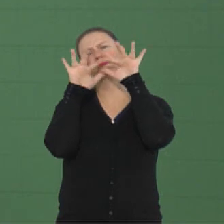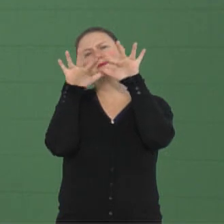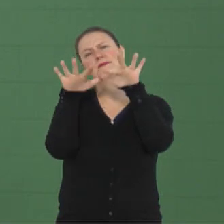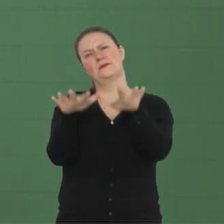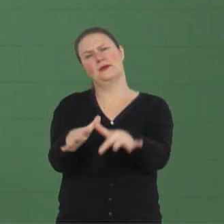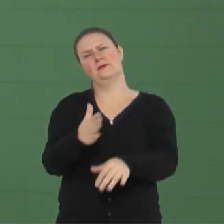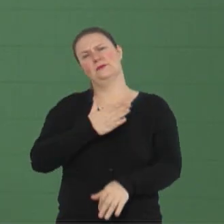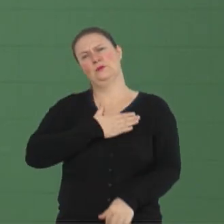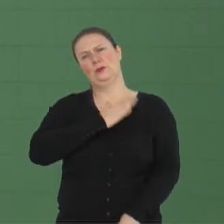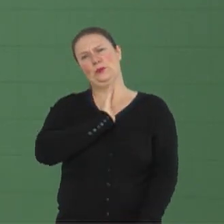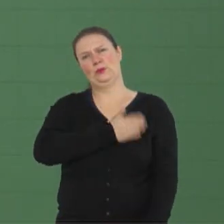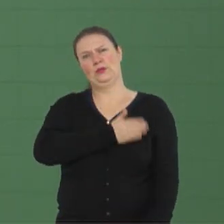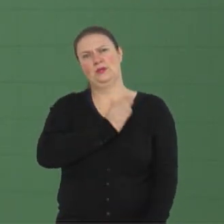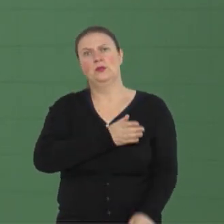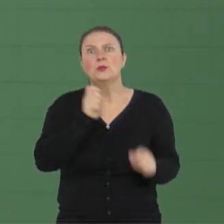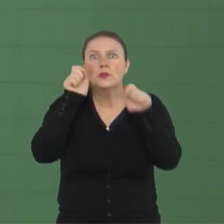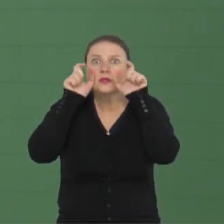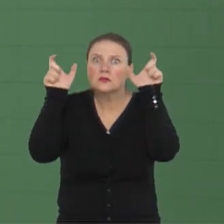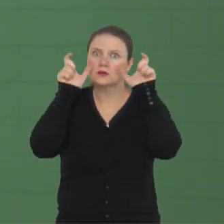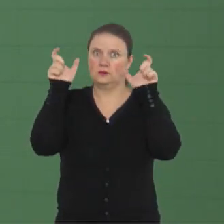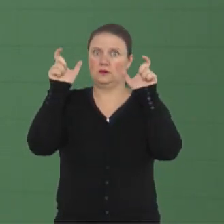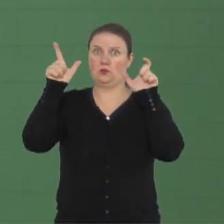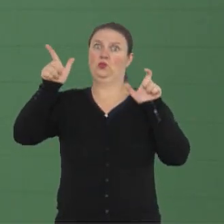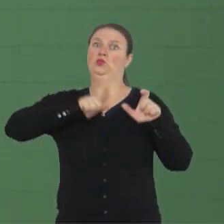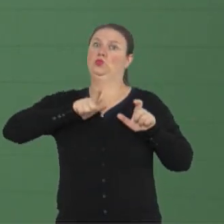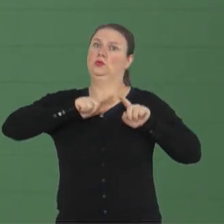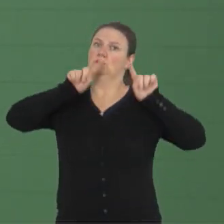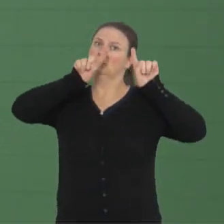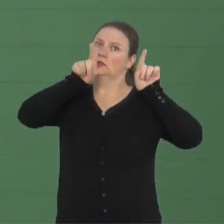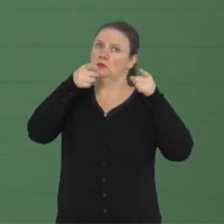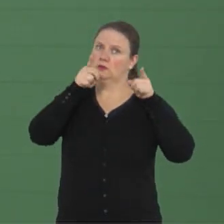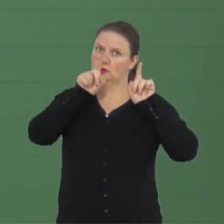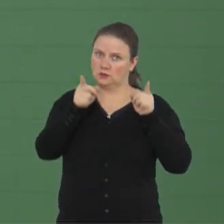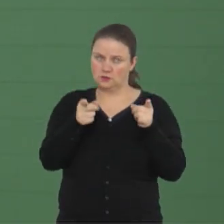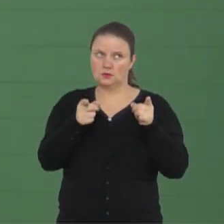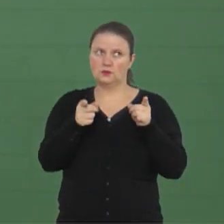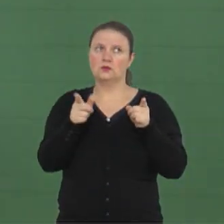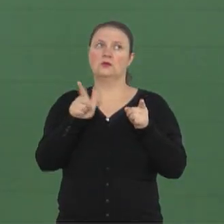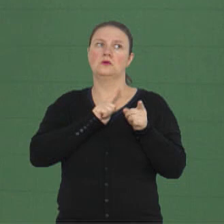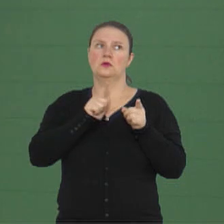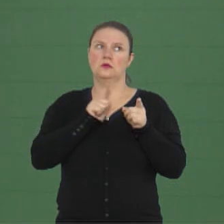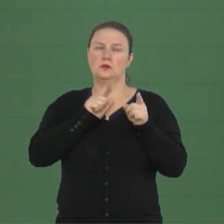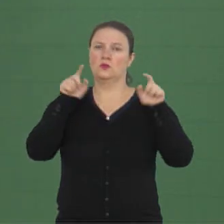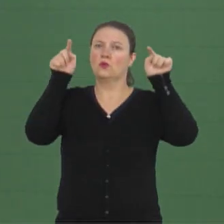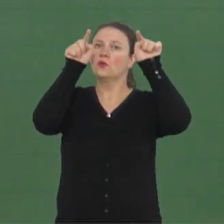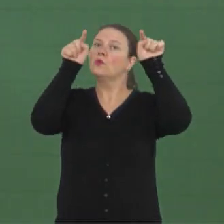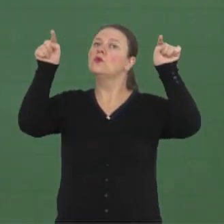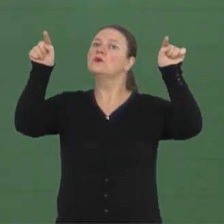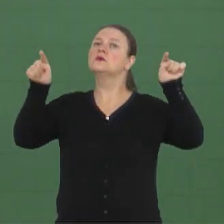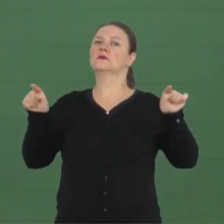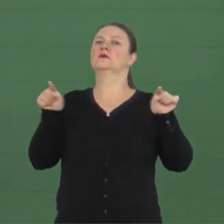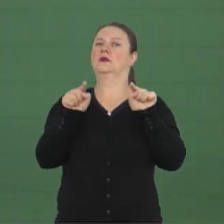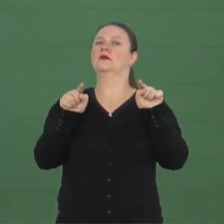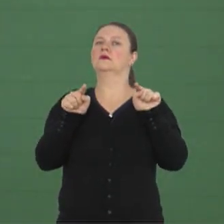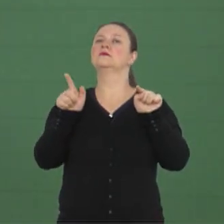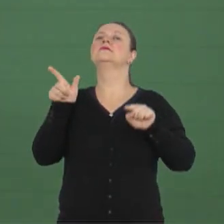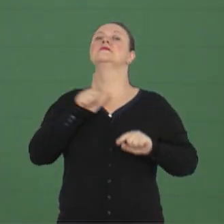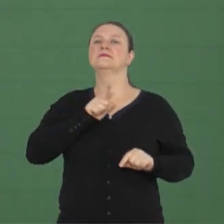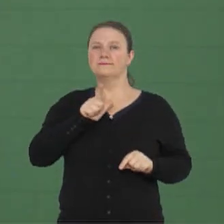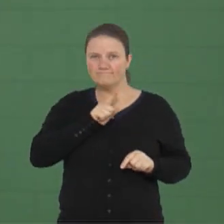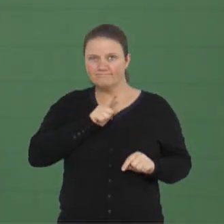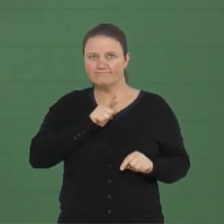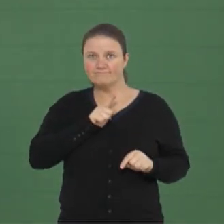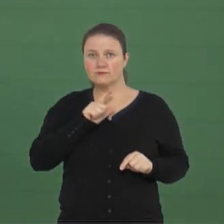Presta atenção aqui, ainda existe parênteses aqui dentro dos meus colchetes. E